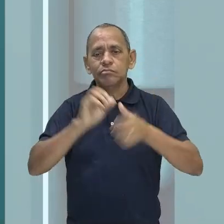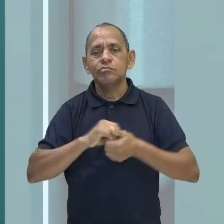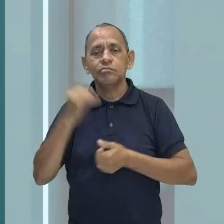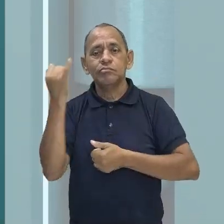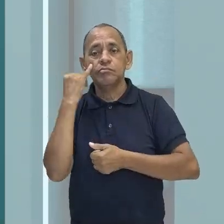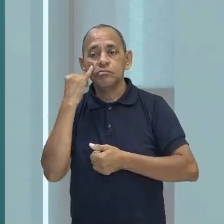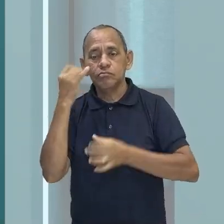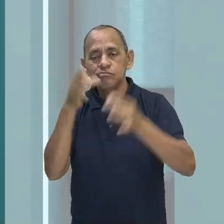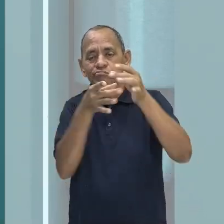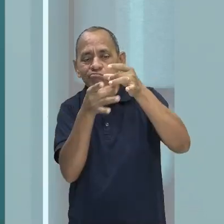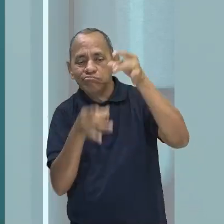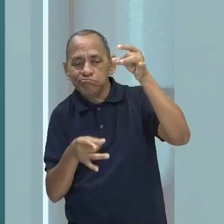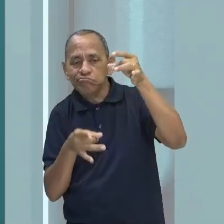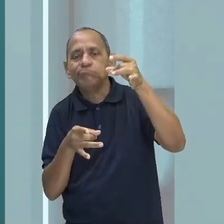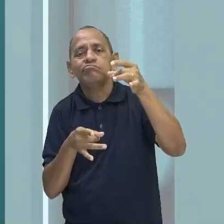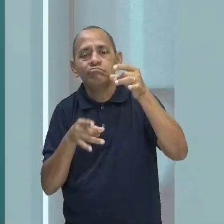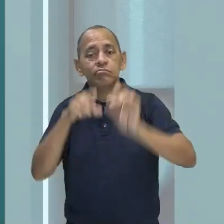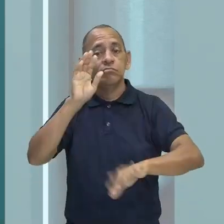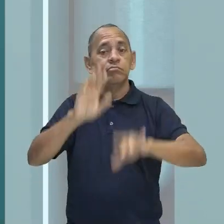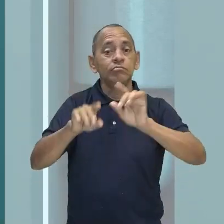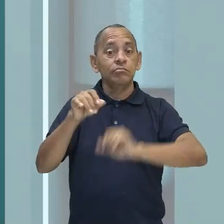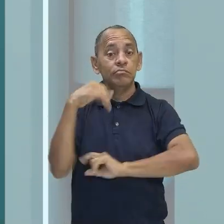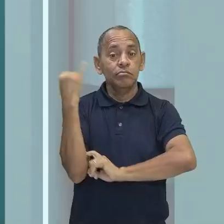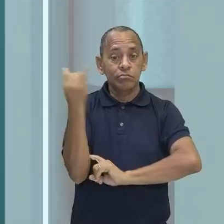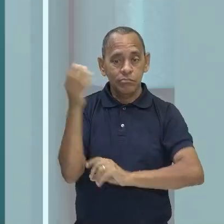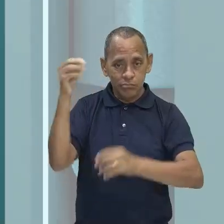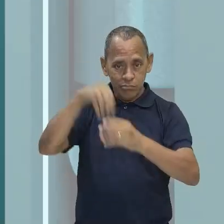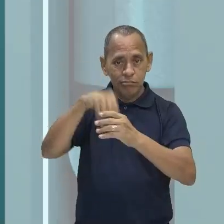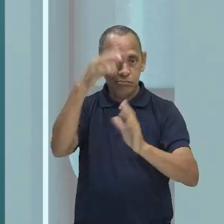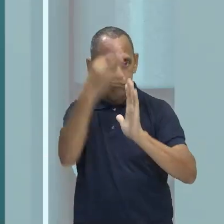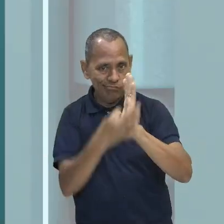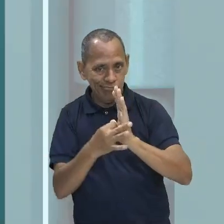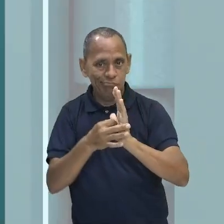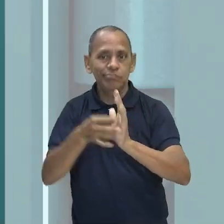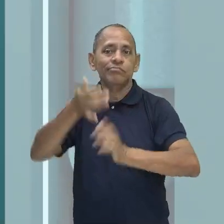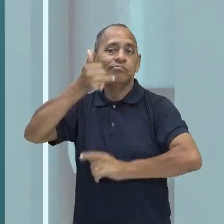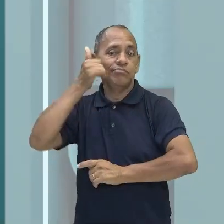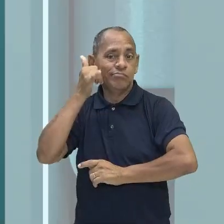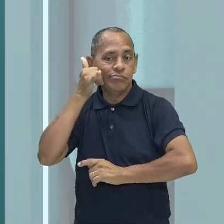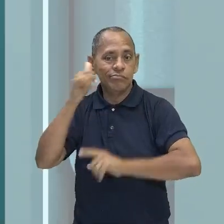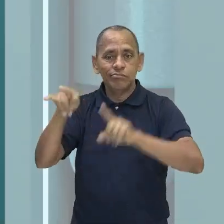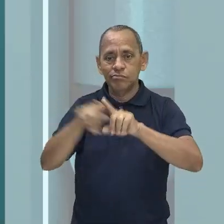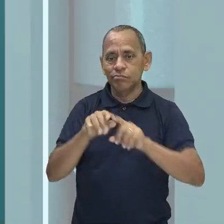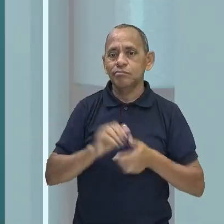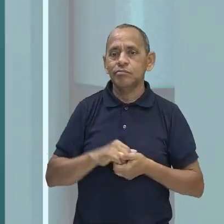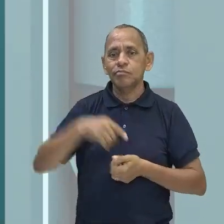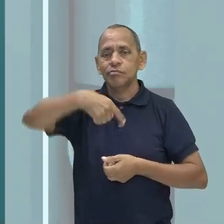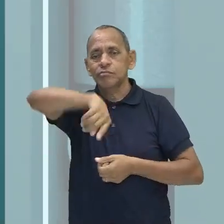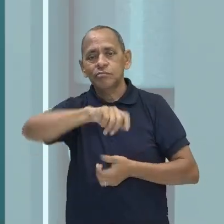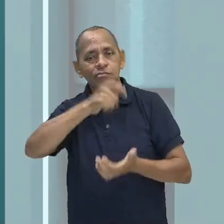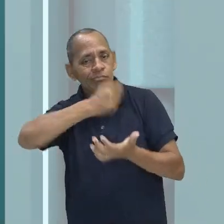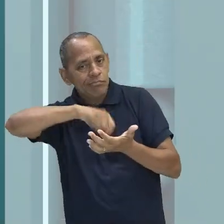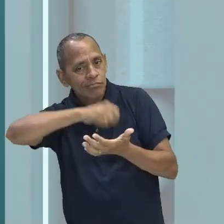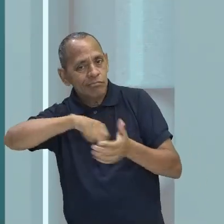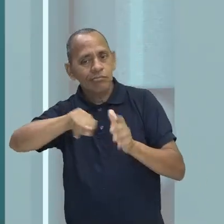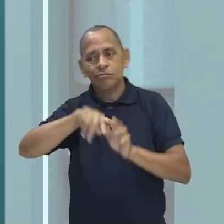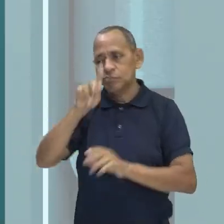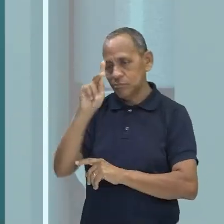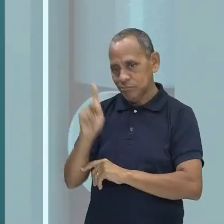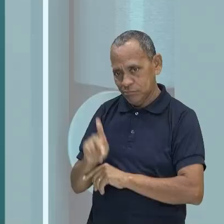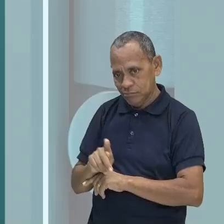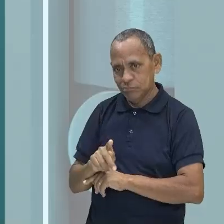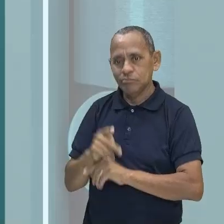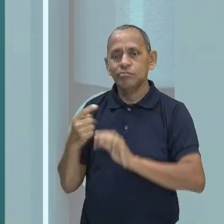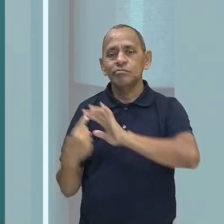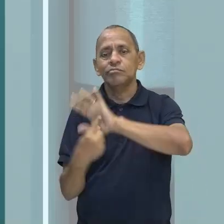que muitas vezes são importantes em textos narrativos, nos textos que vocês escrevem, por exemplo, nas histórias, para